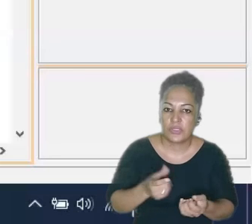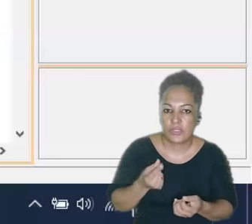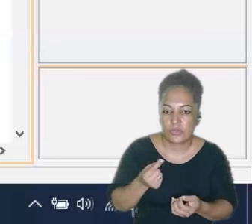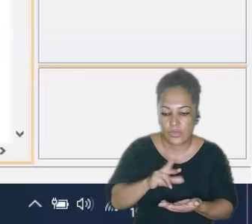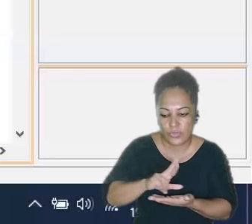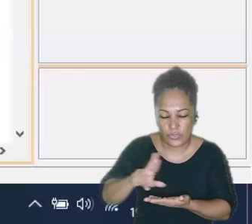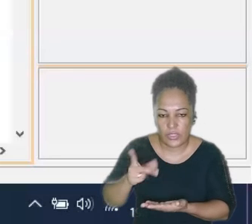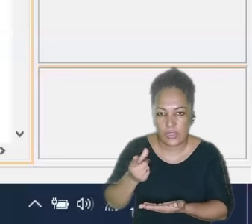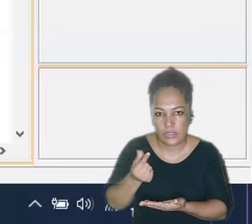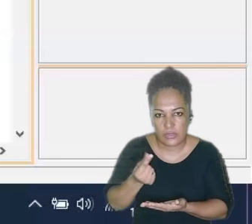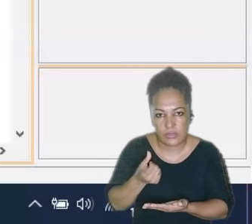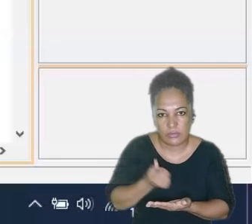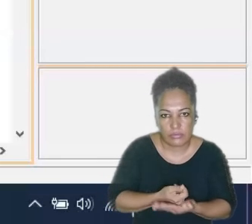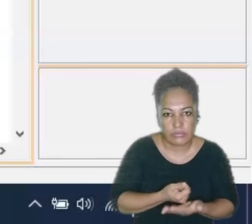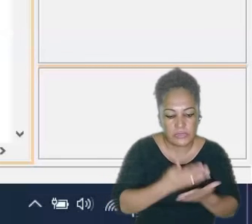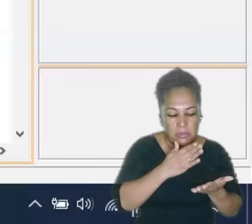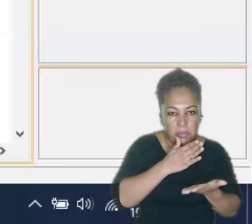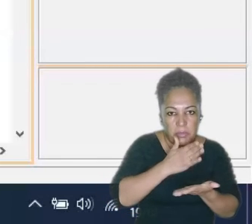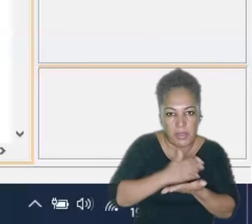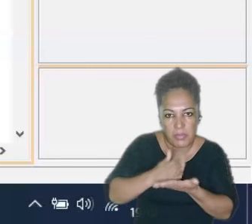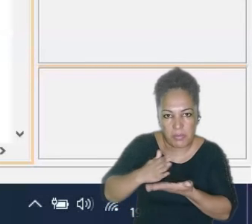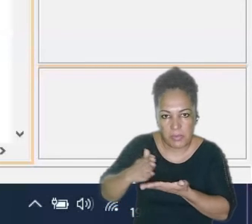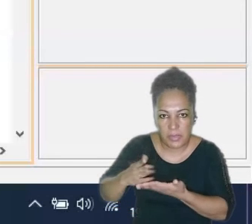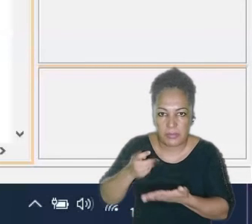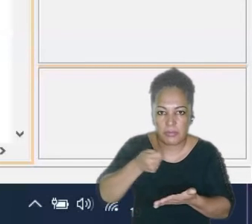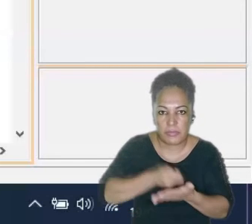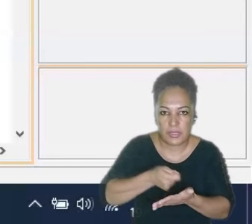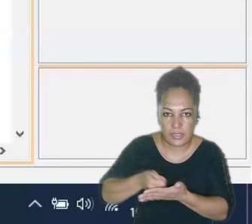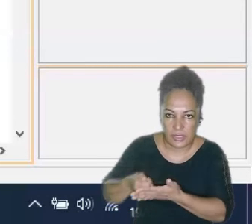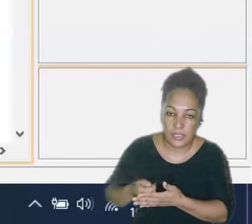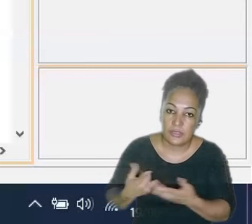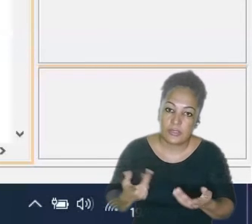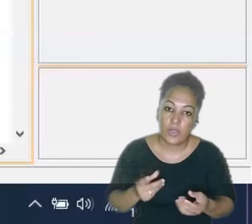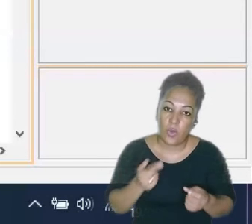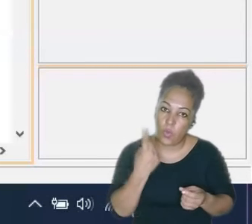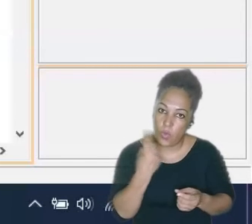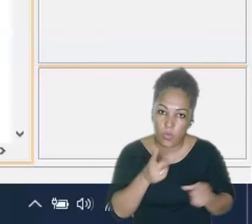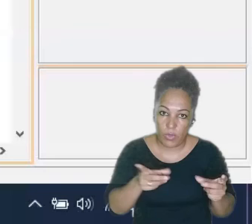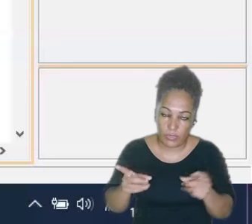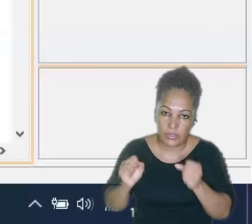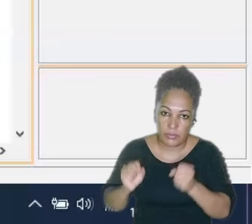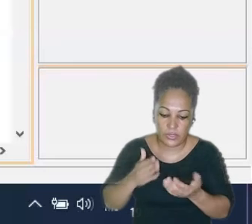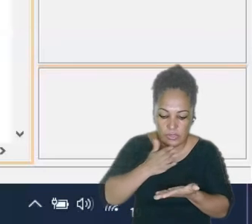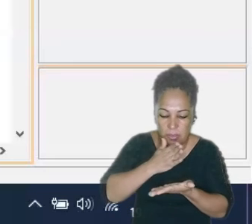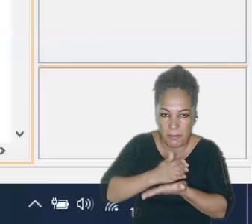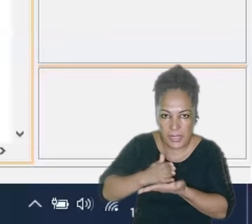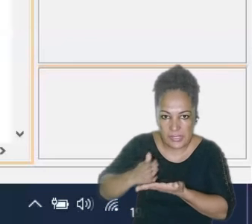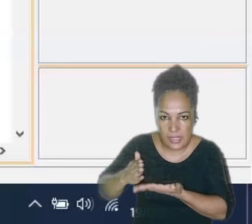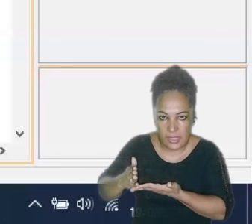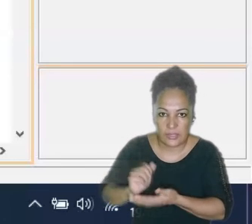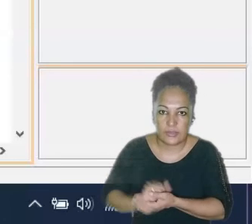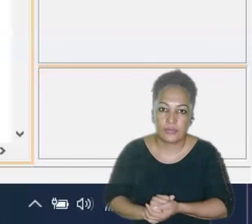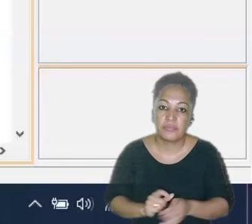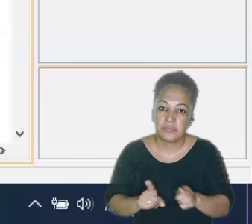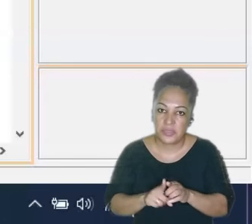a prazo, vários recebimentos. Se for ela vende a prazo, então uma venda pode gerar vários